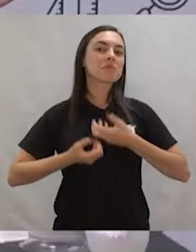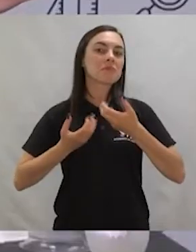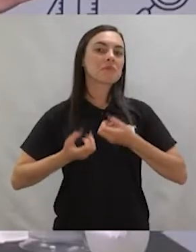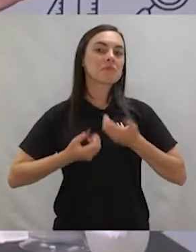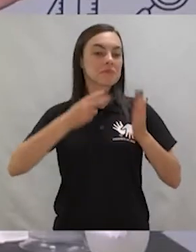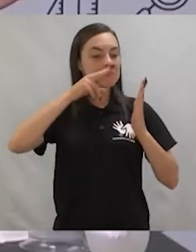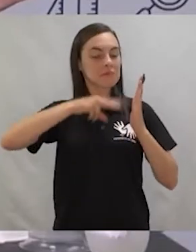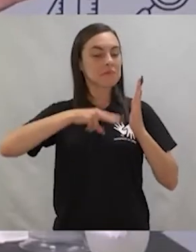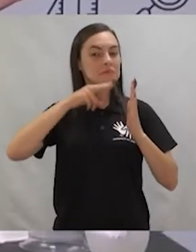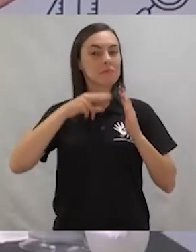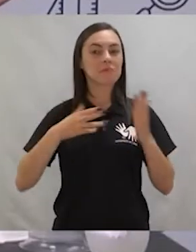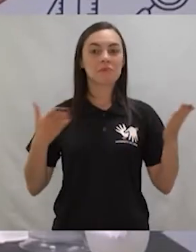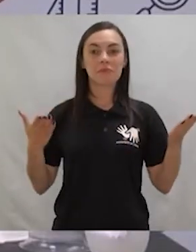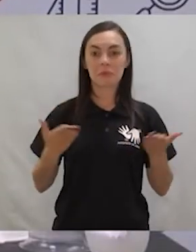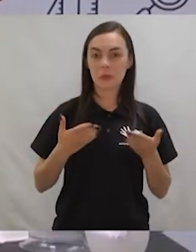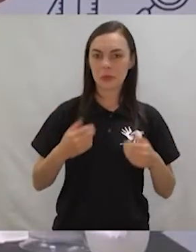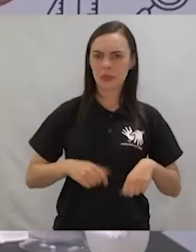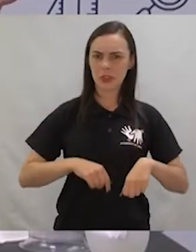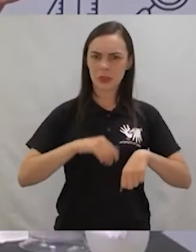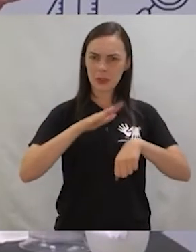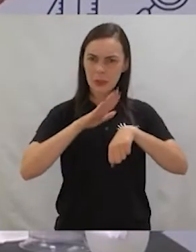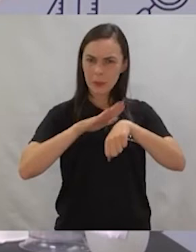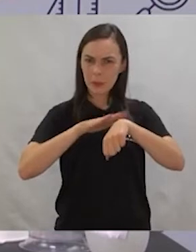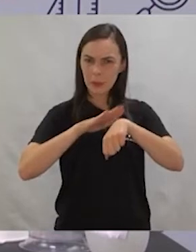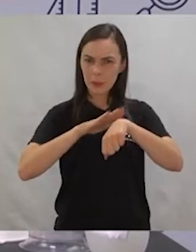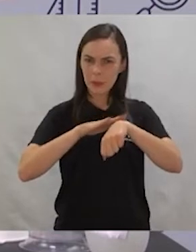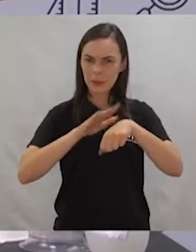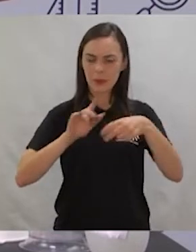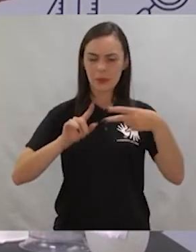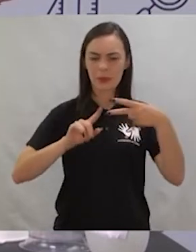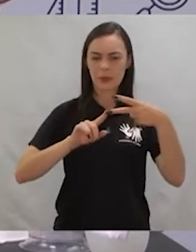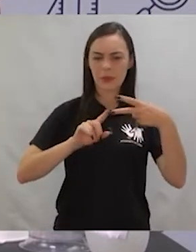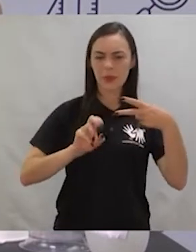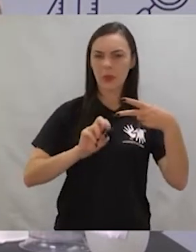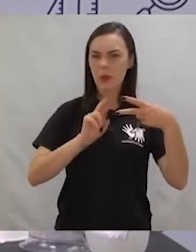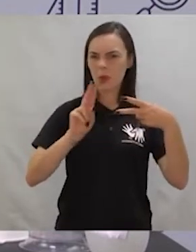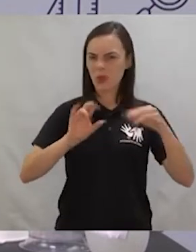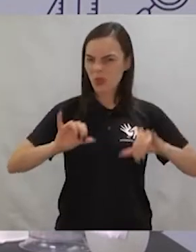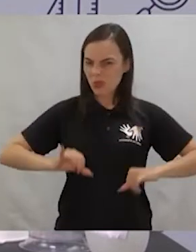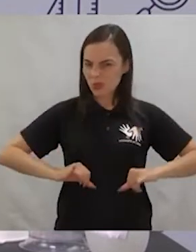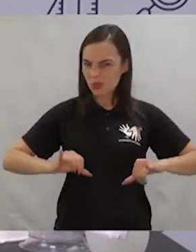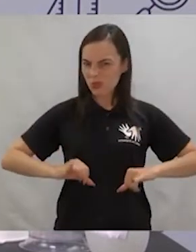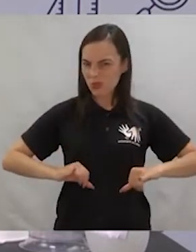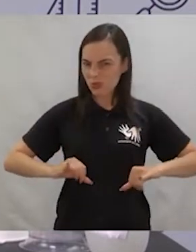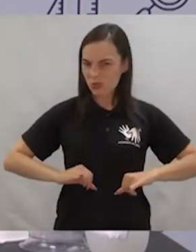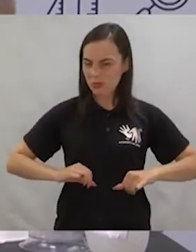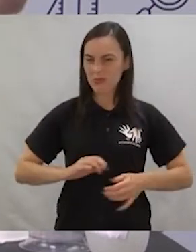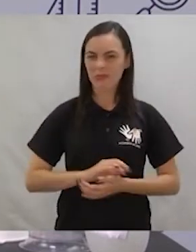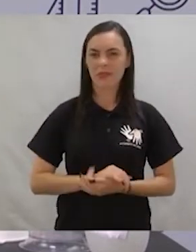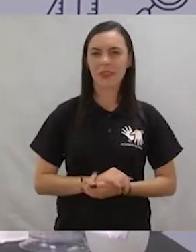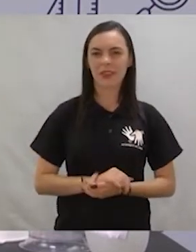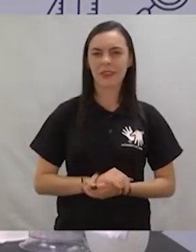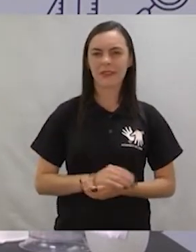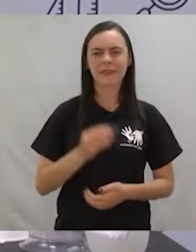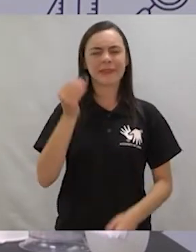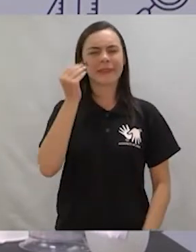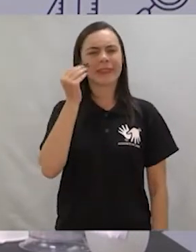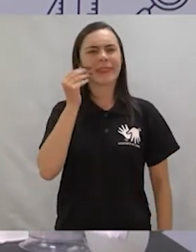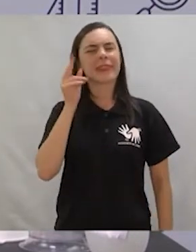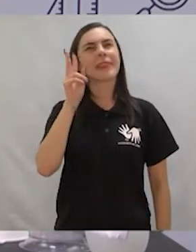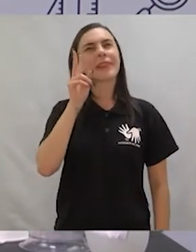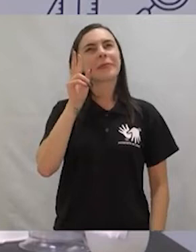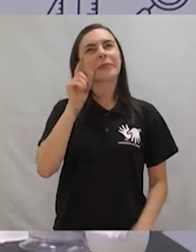lida hoje para vocês? Foi momento ou foi sofrimento? Tenta lembrar lá